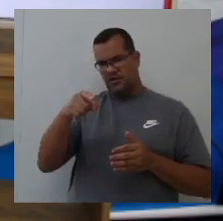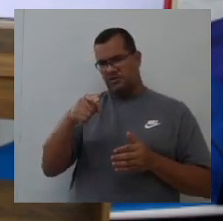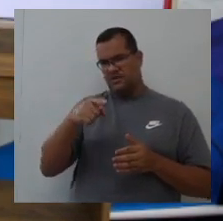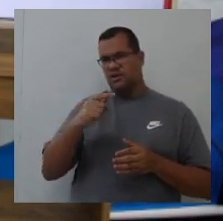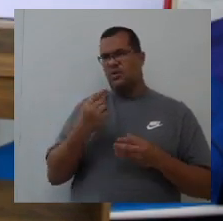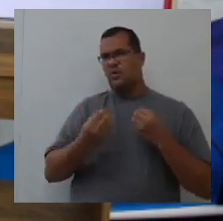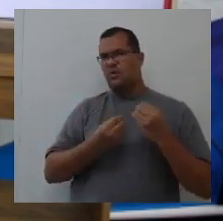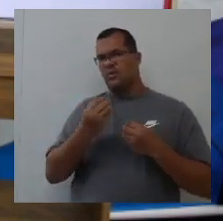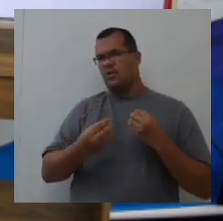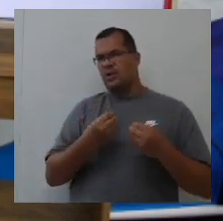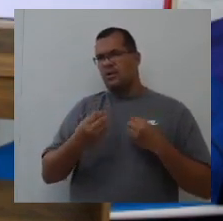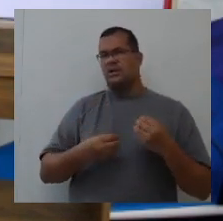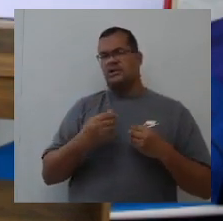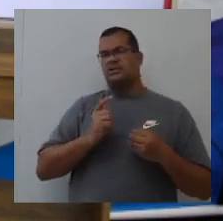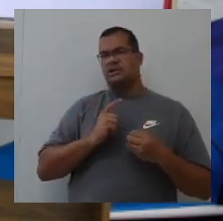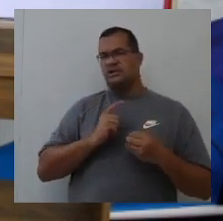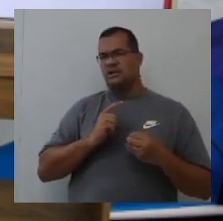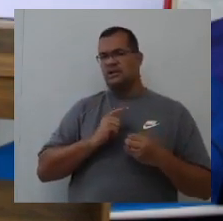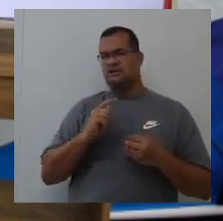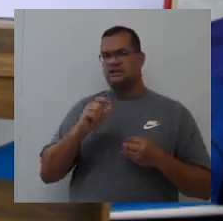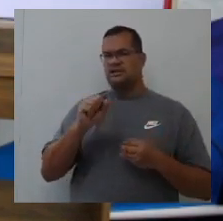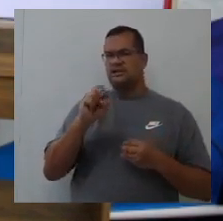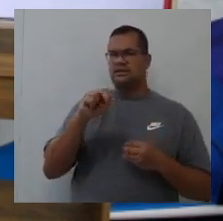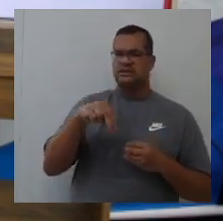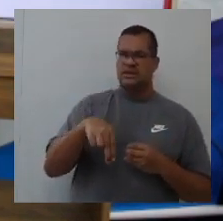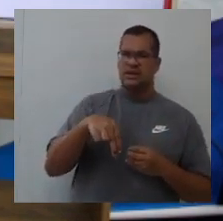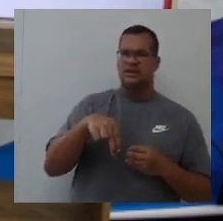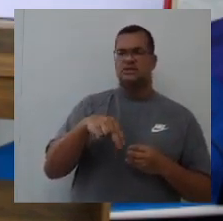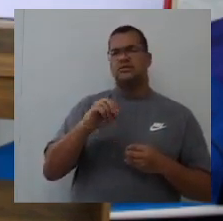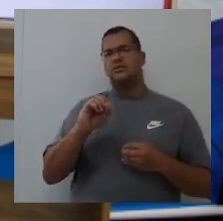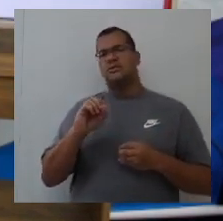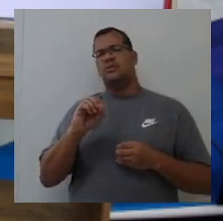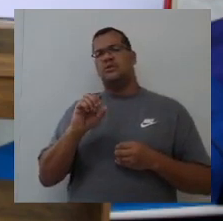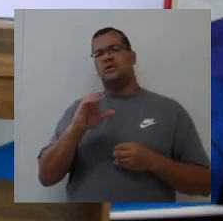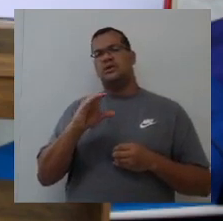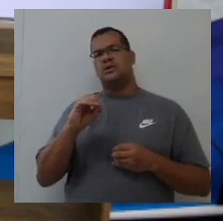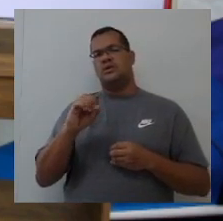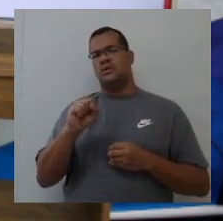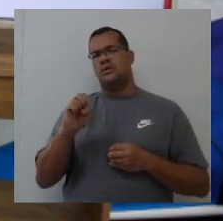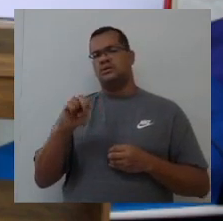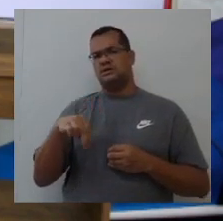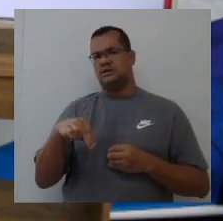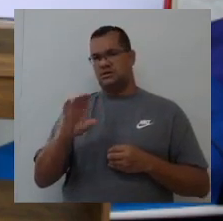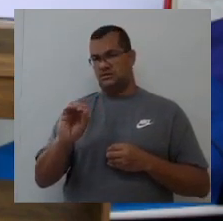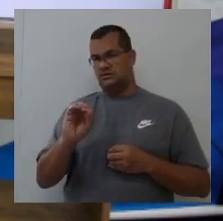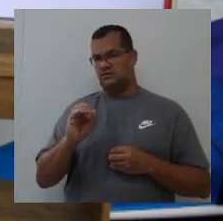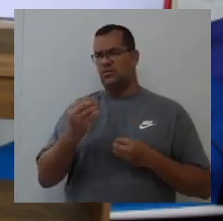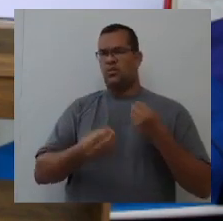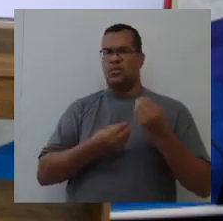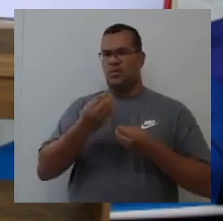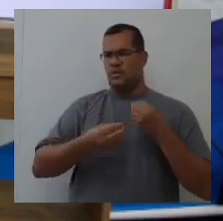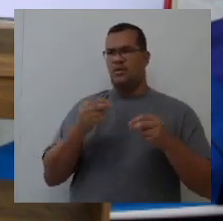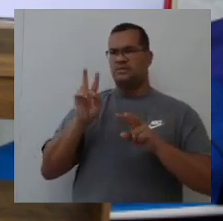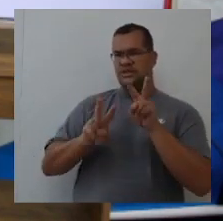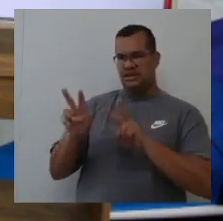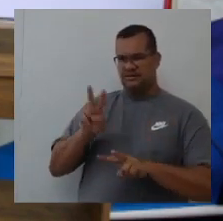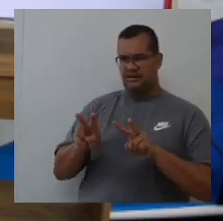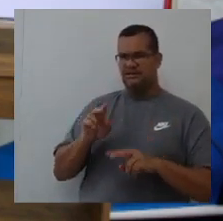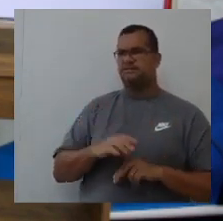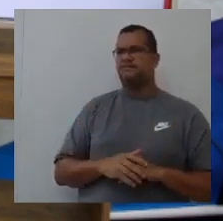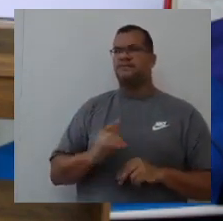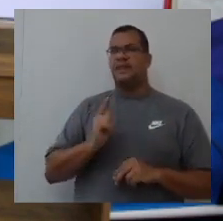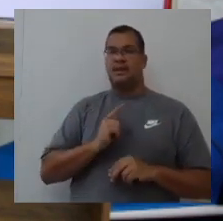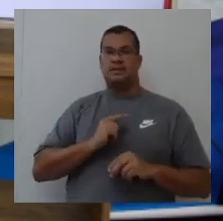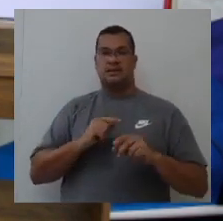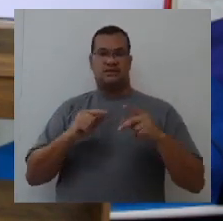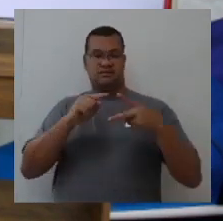numa relação bacana que existe entre seno e cosseno de triângulos retângulos. Observe. Todas as vezes que eu tenho